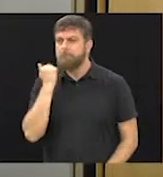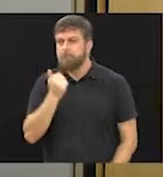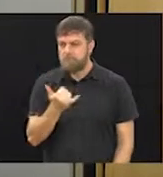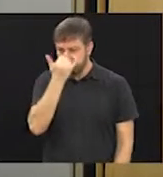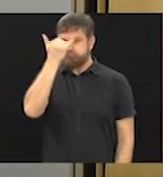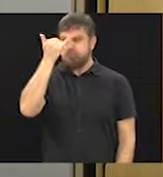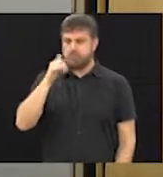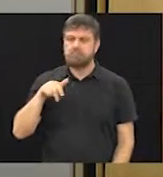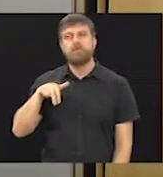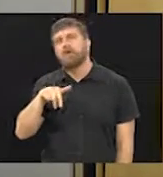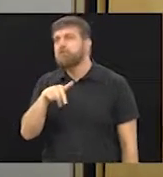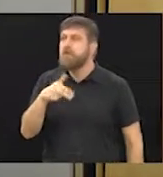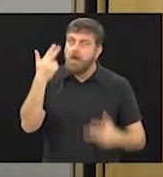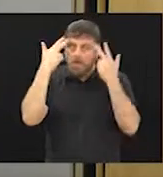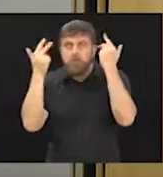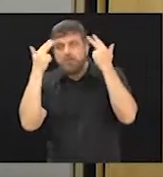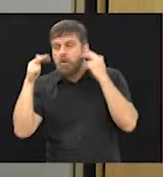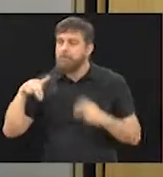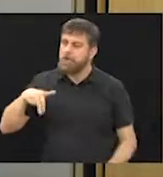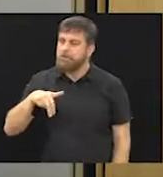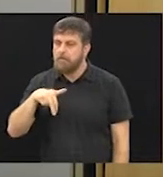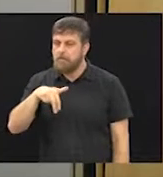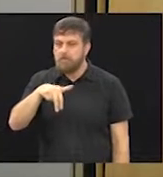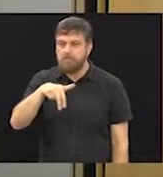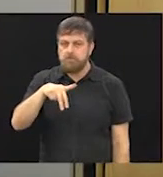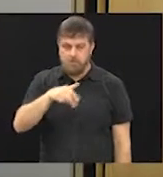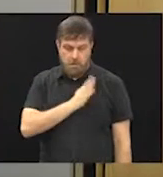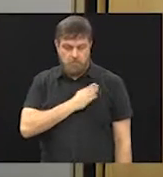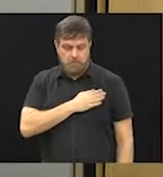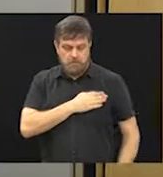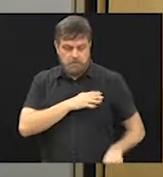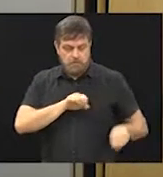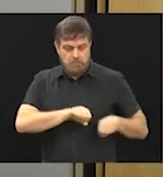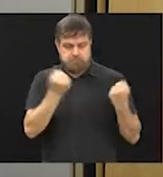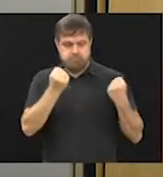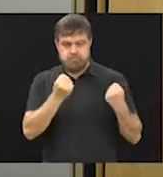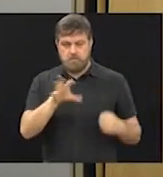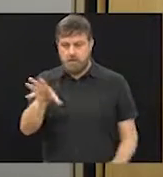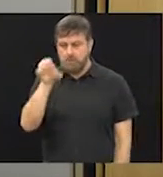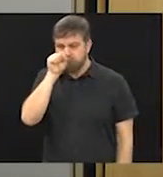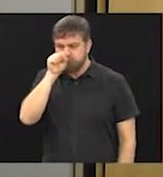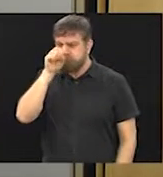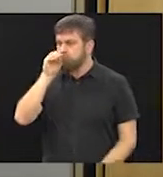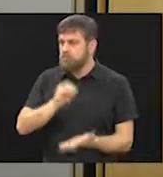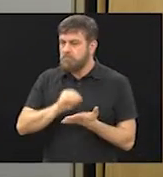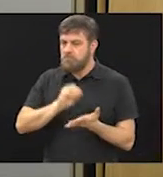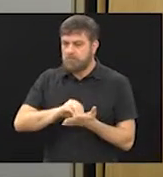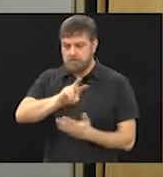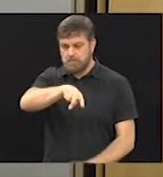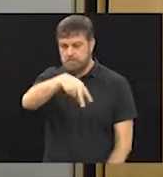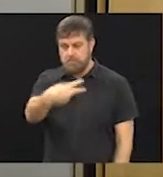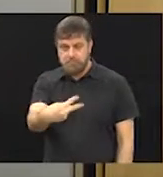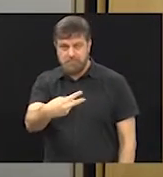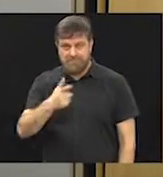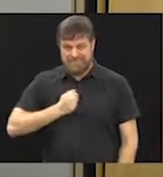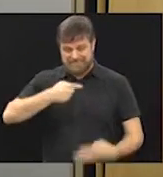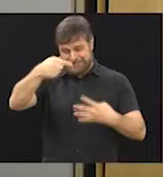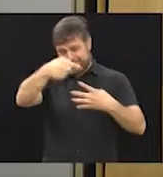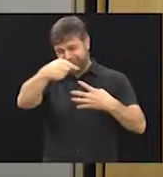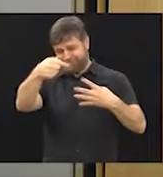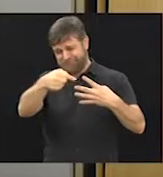que subitamente ele tem uma parada cardiorrespiratória. Existem inúmeras causas,